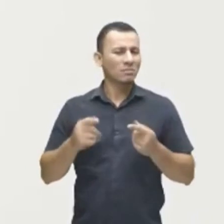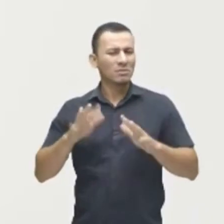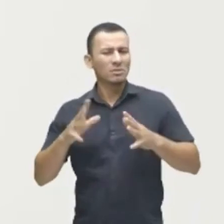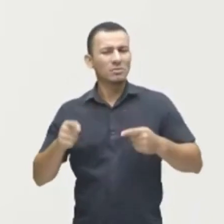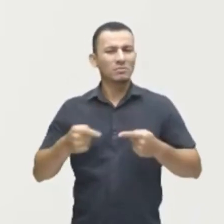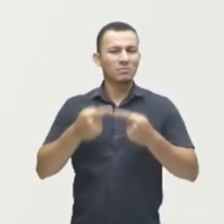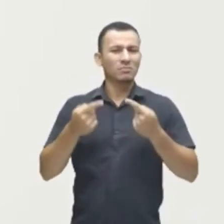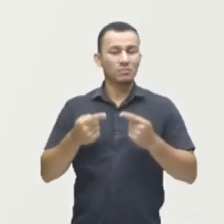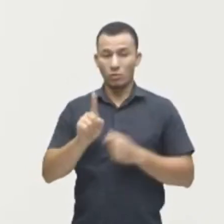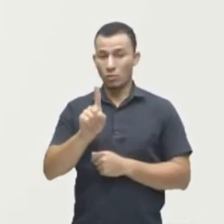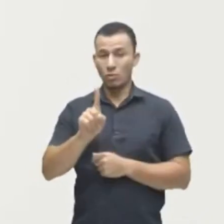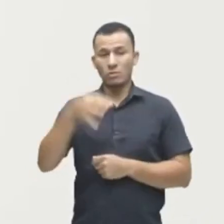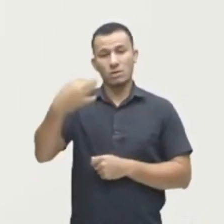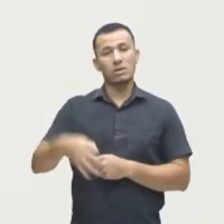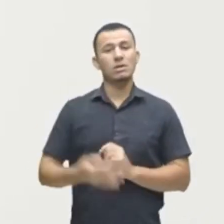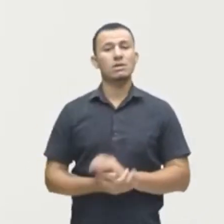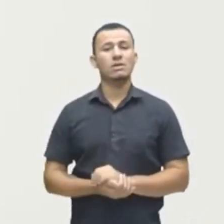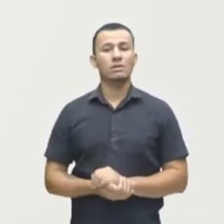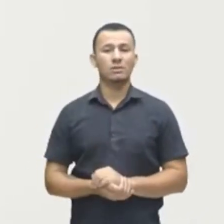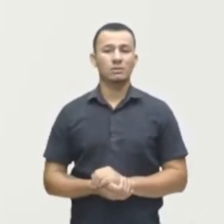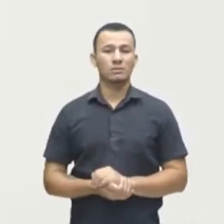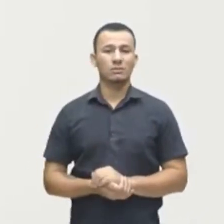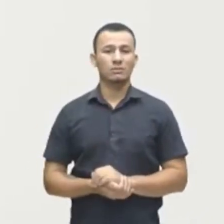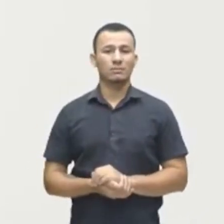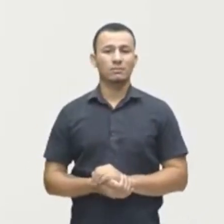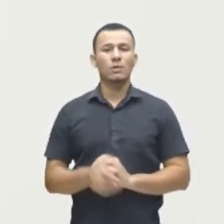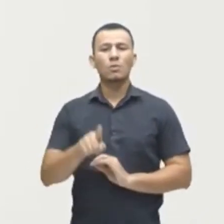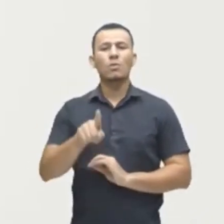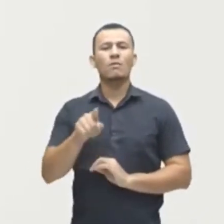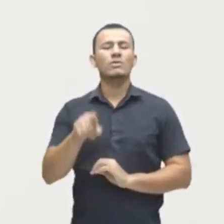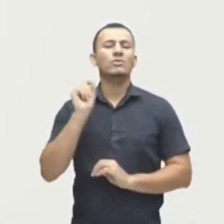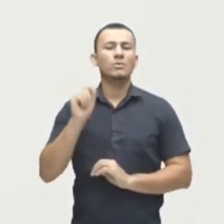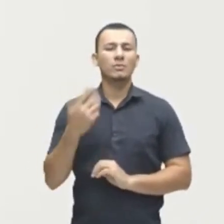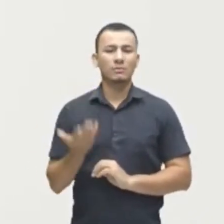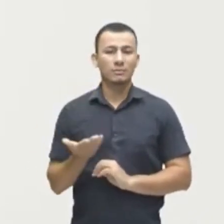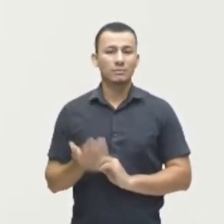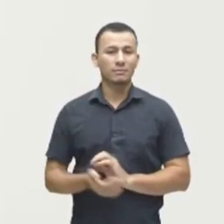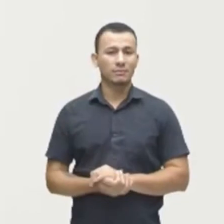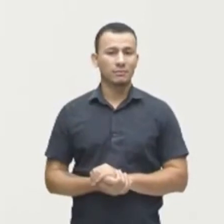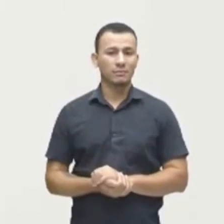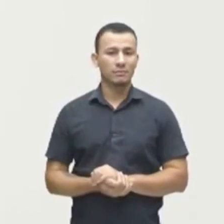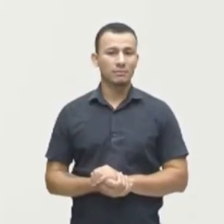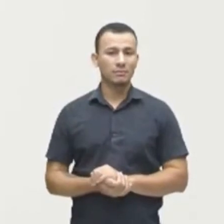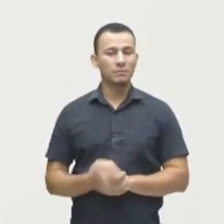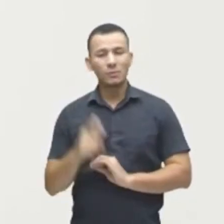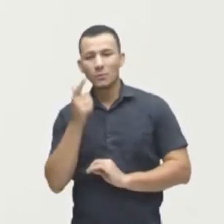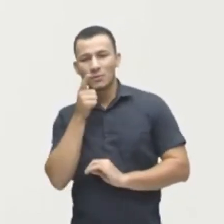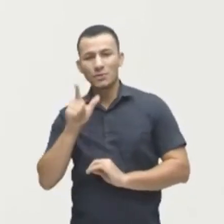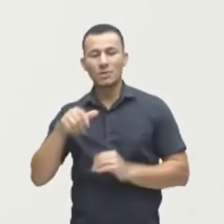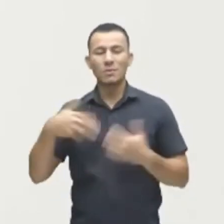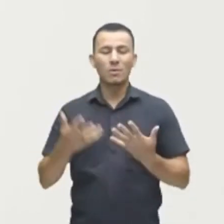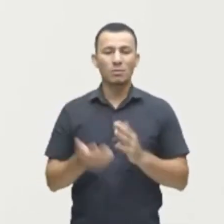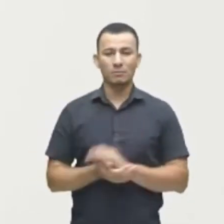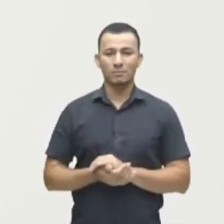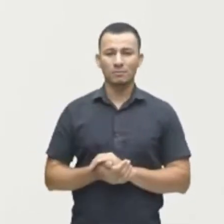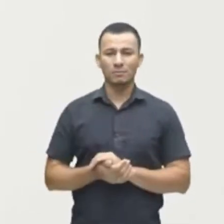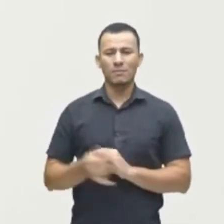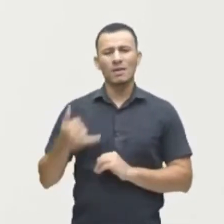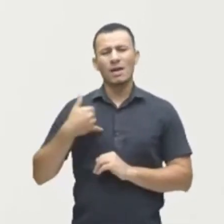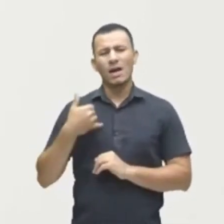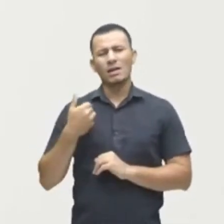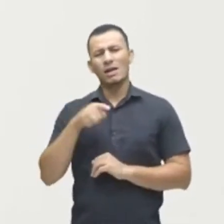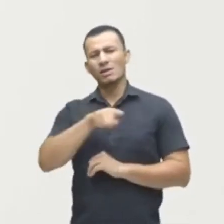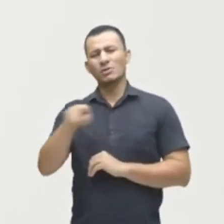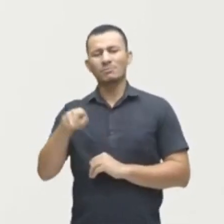marcarem apenas uma. Qual foi a questão que você marcou? Qual foi que você conseguiu? Na idade de